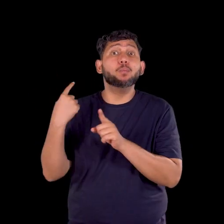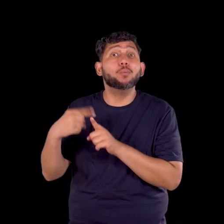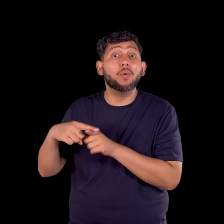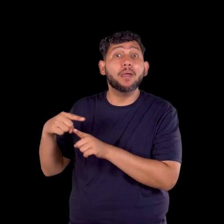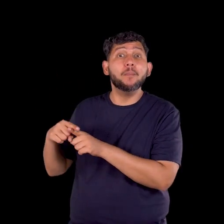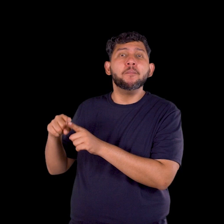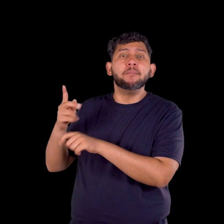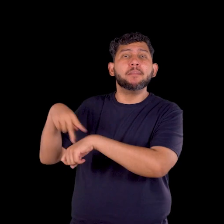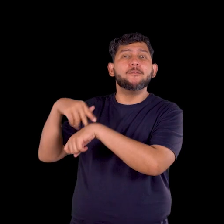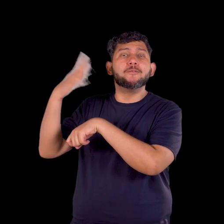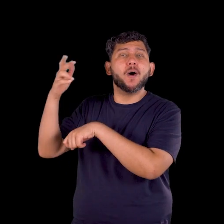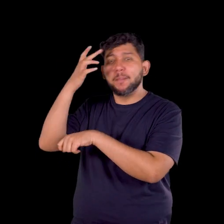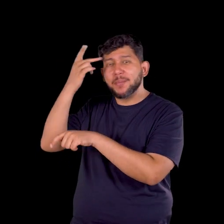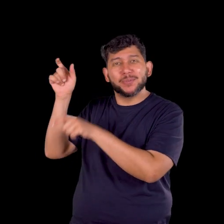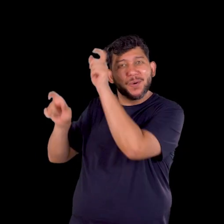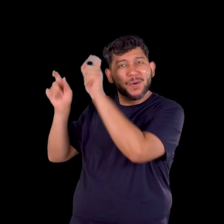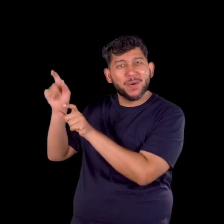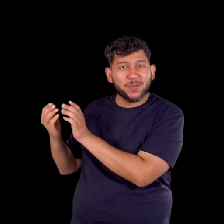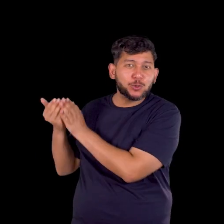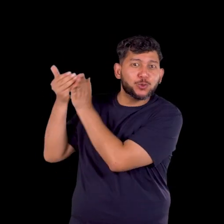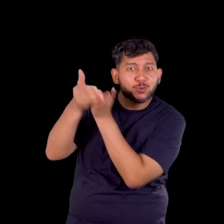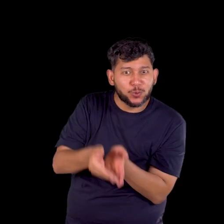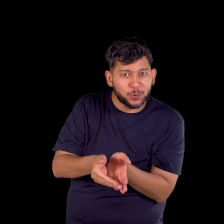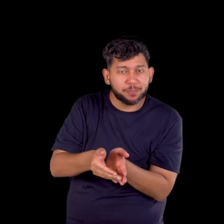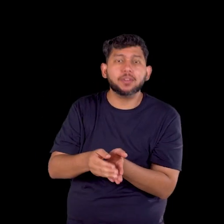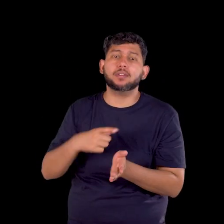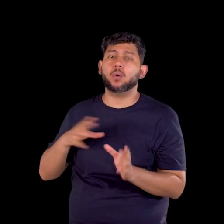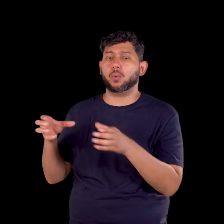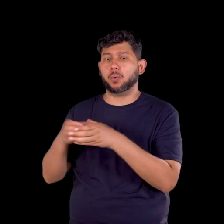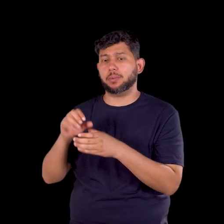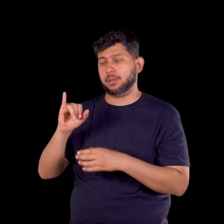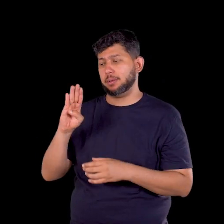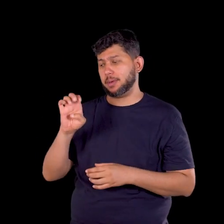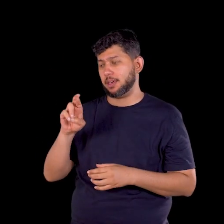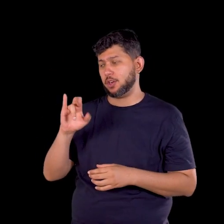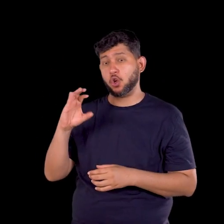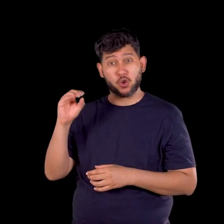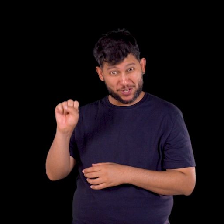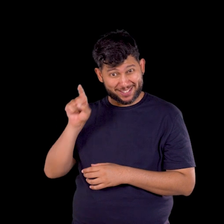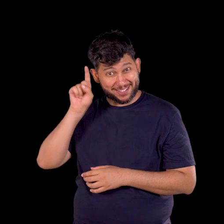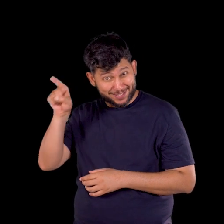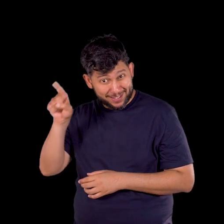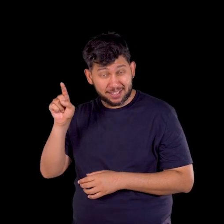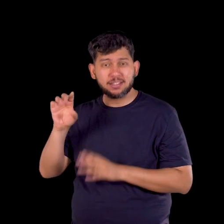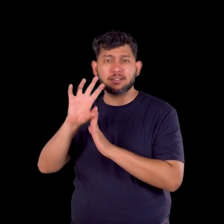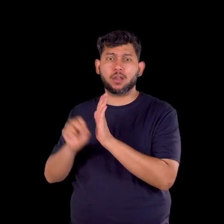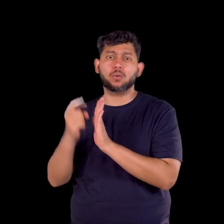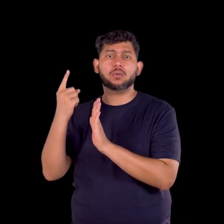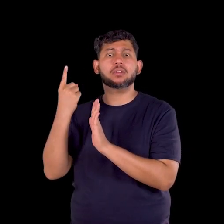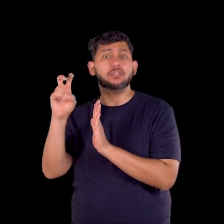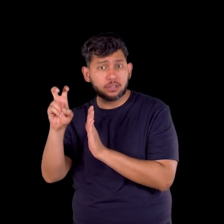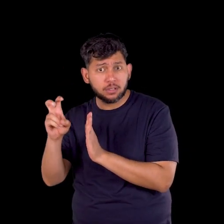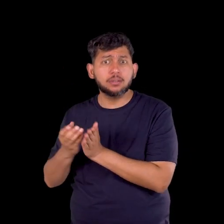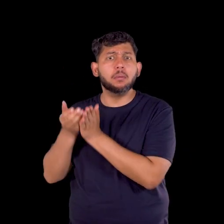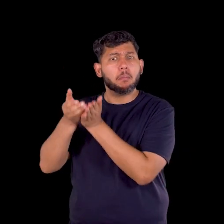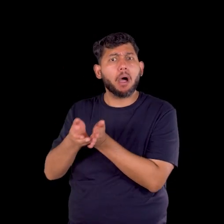do país. Herdamos essa paixão tanto dos povos ibéricos, que no século XV fizeram sua expansão marítima, como também de